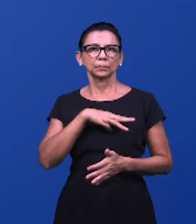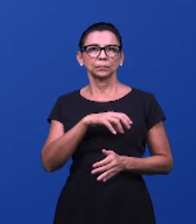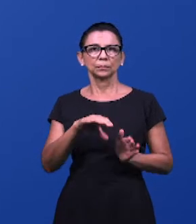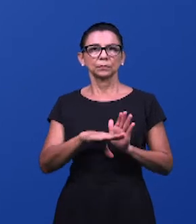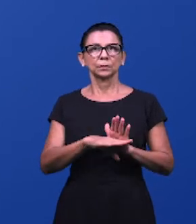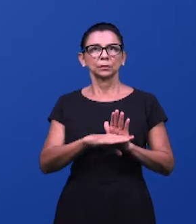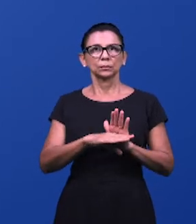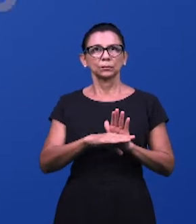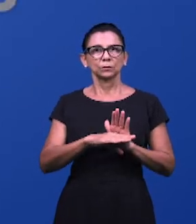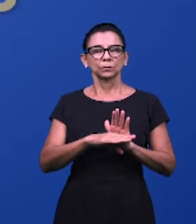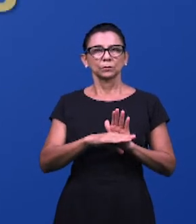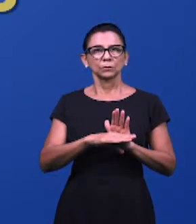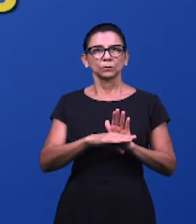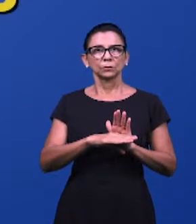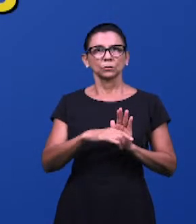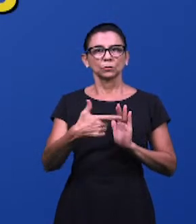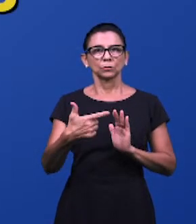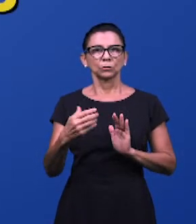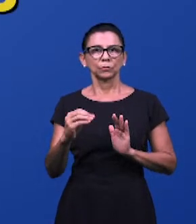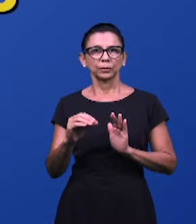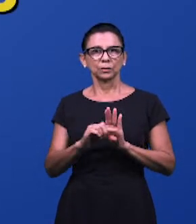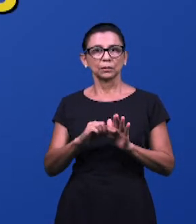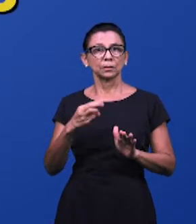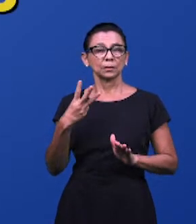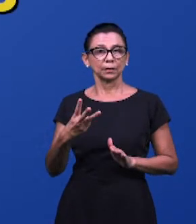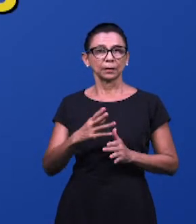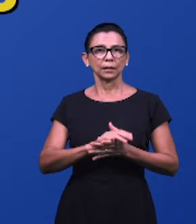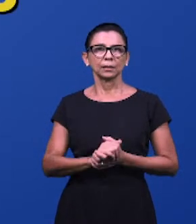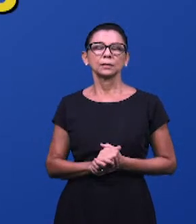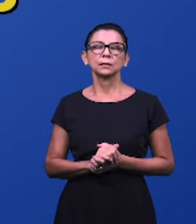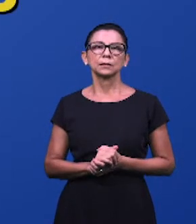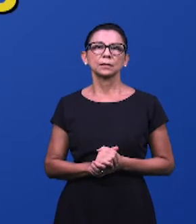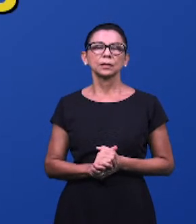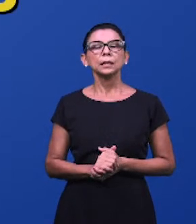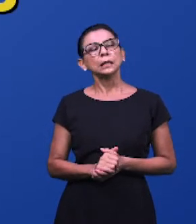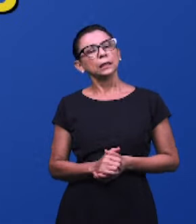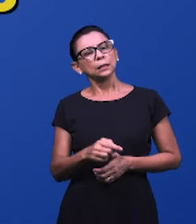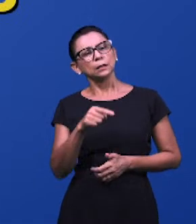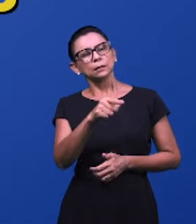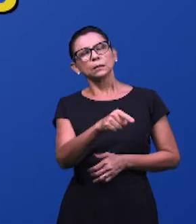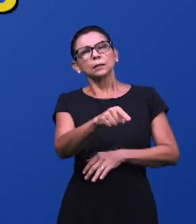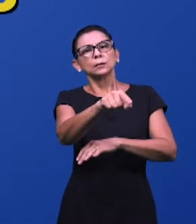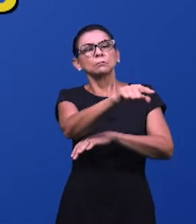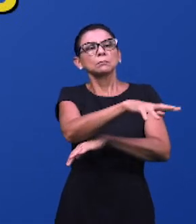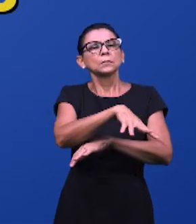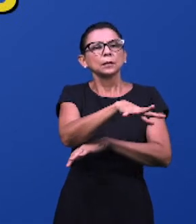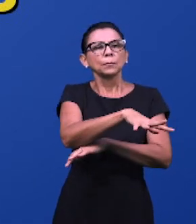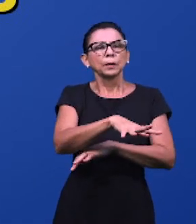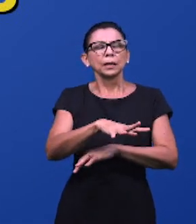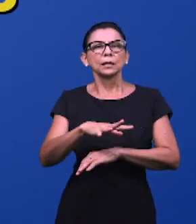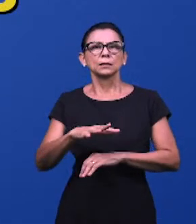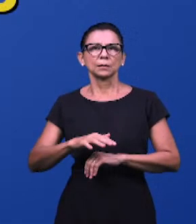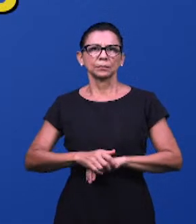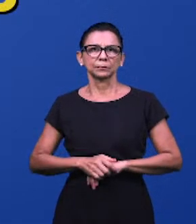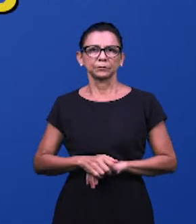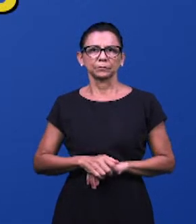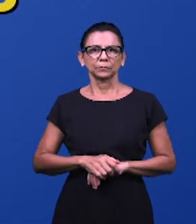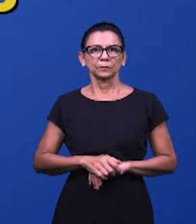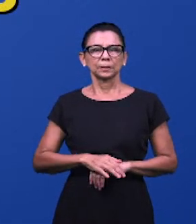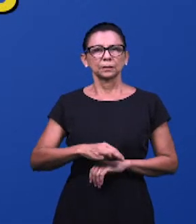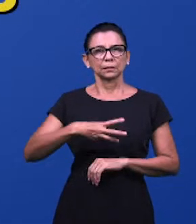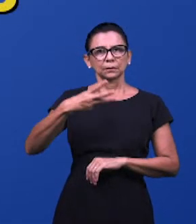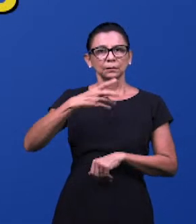versículo 3, capítulo 20, diz: saindo pela terceira hora, viu na praça outro que estavam ociosos. E